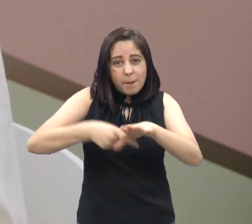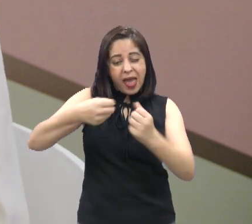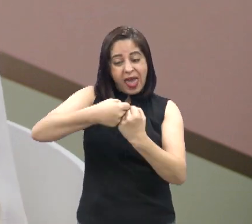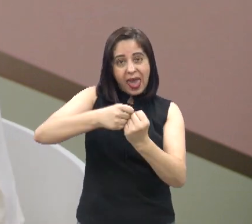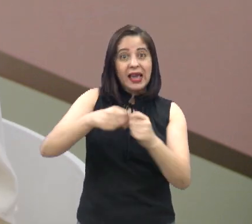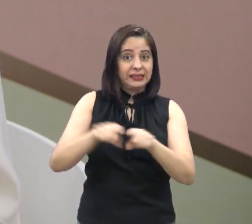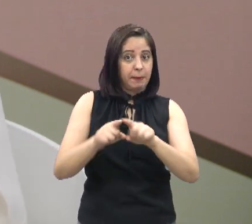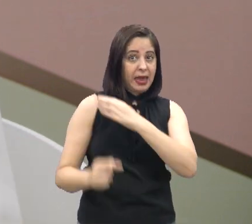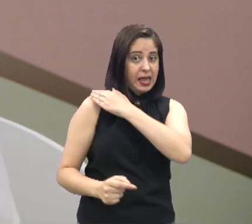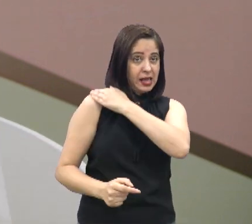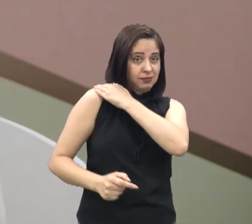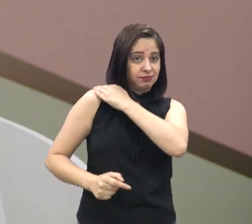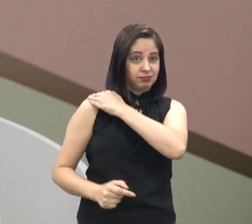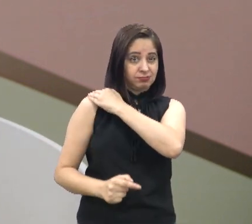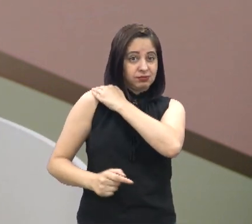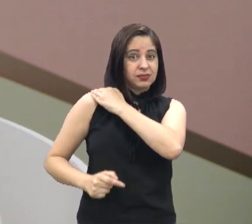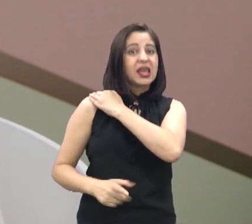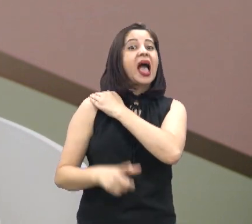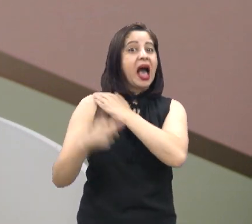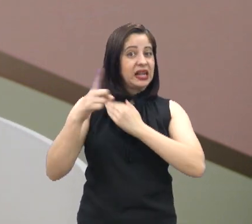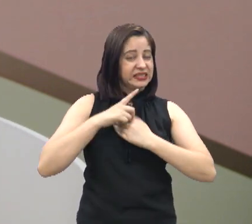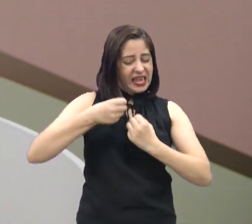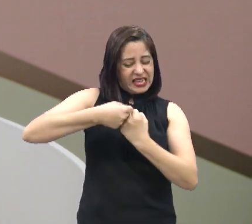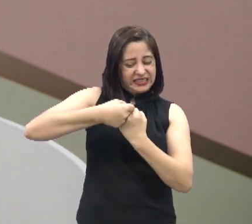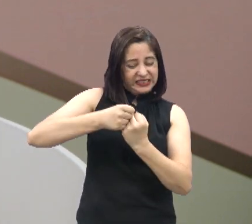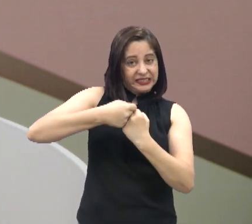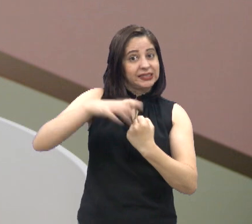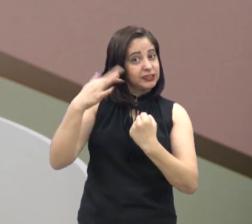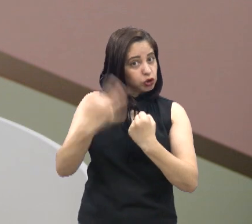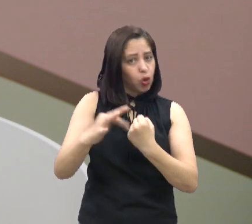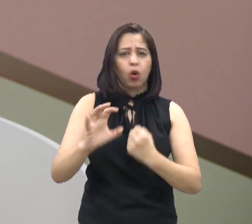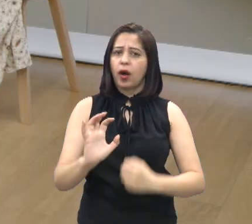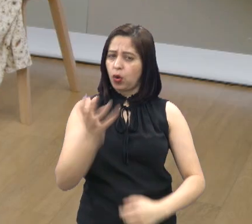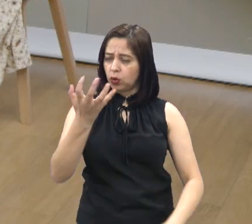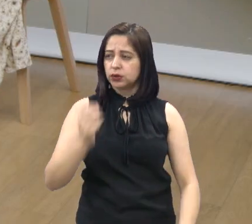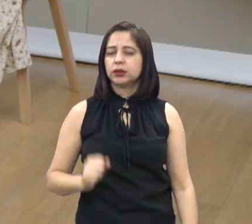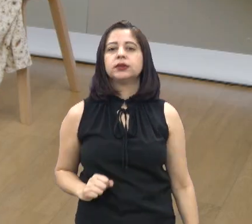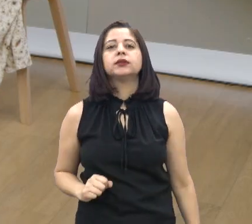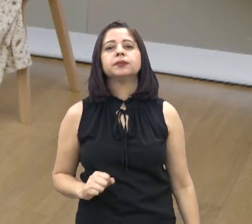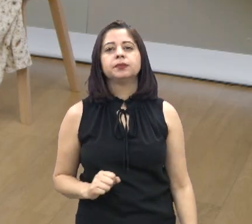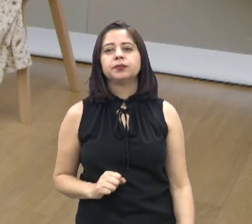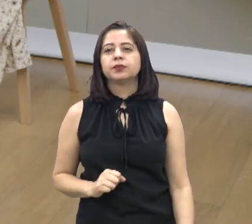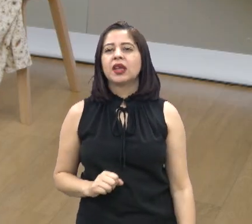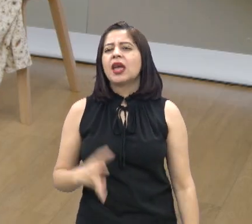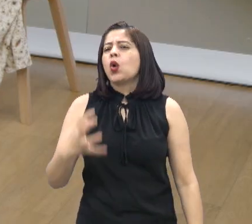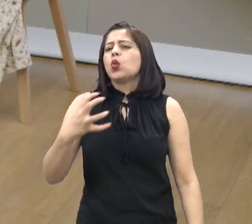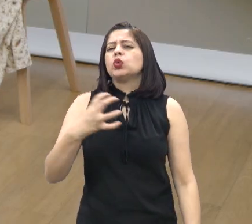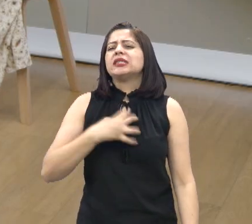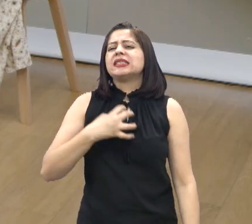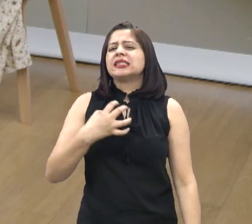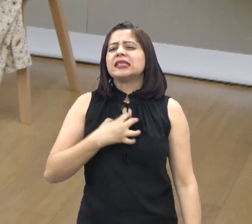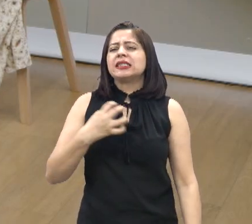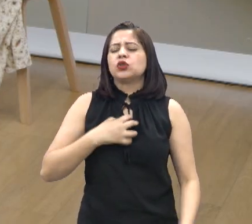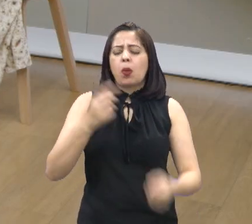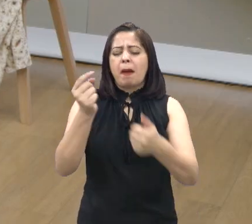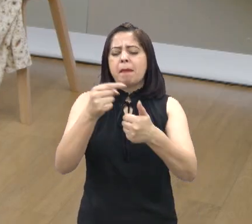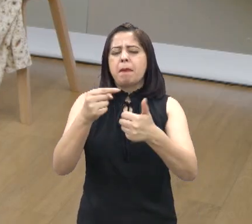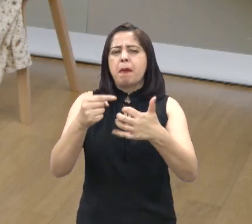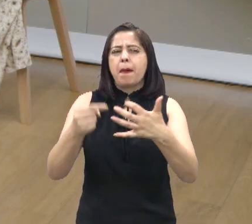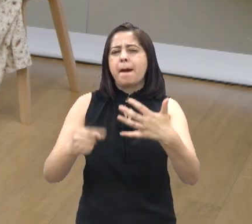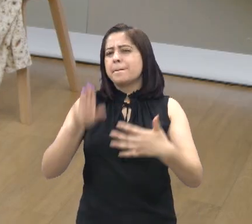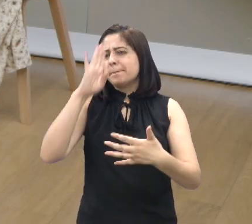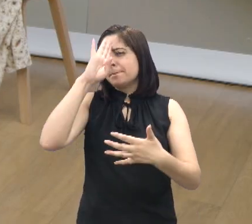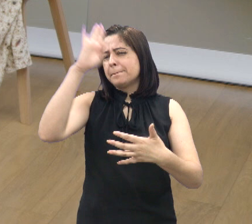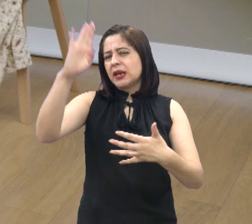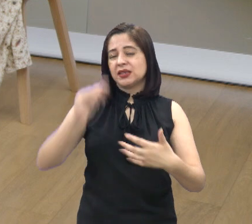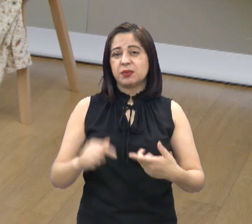tem muitos pacientes com ombros dolorosos, né? E quais são os principais sintomas que alguma doença, de repente, pode estar